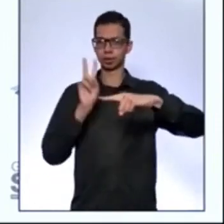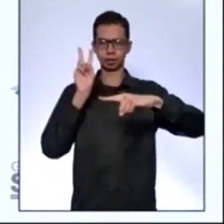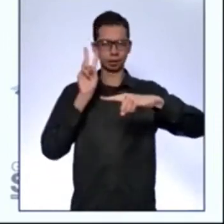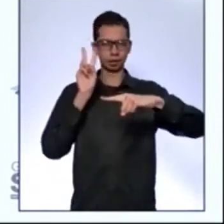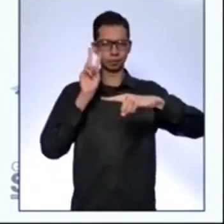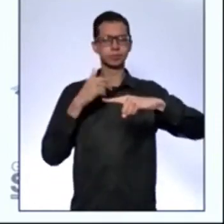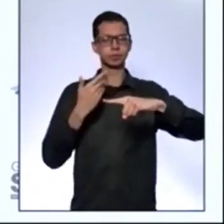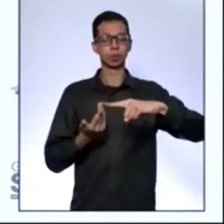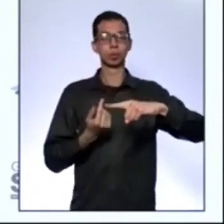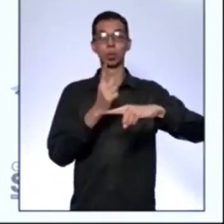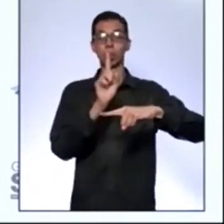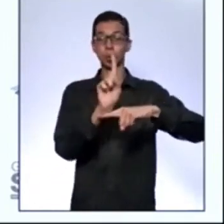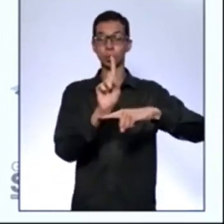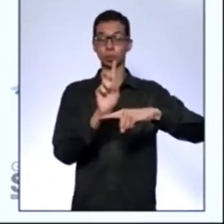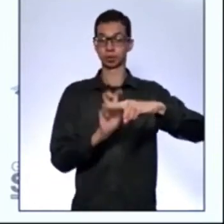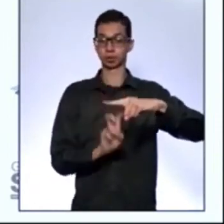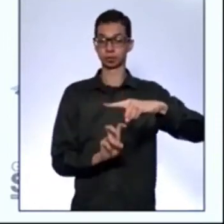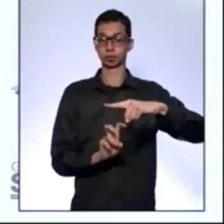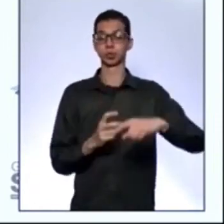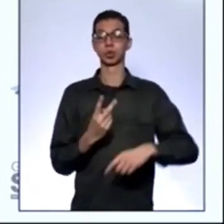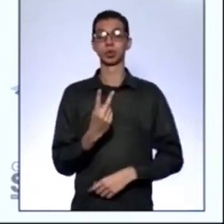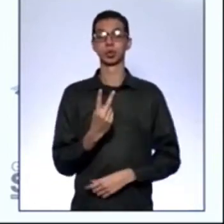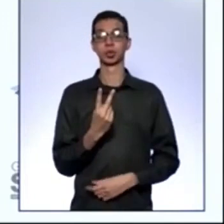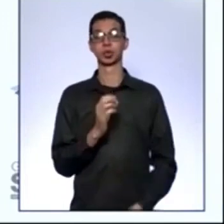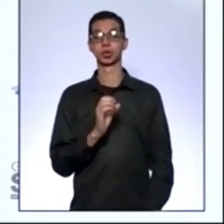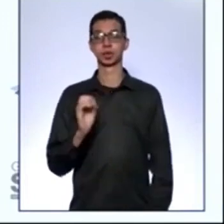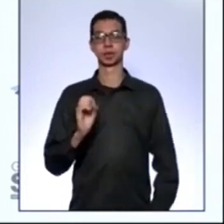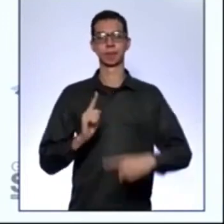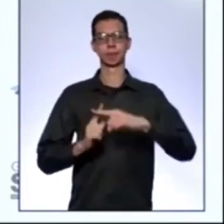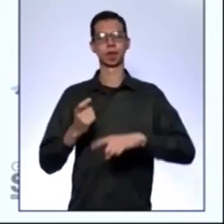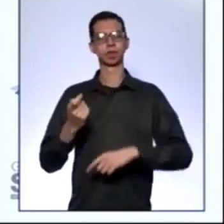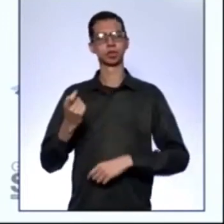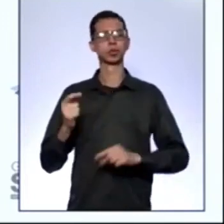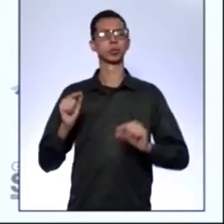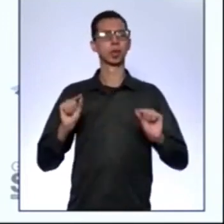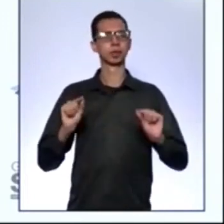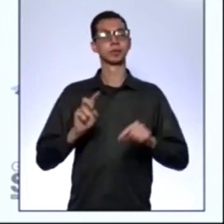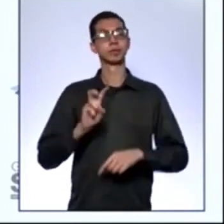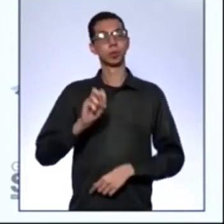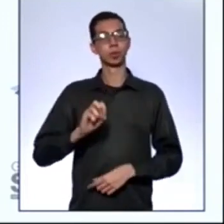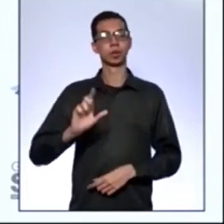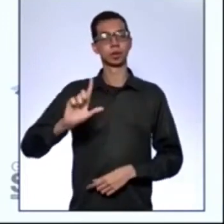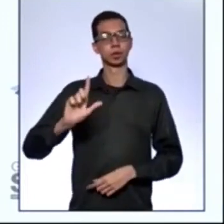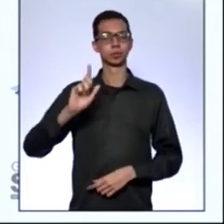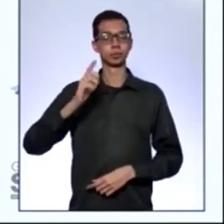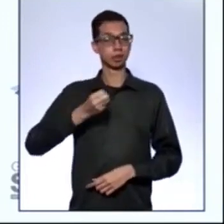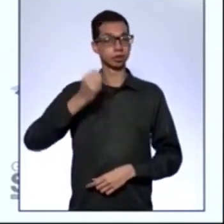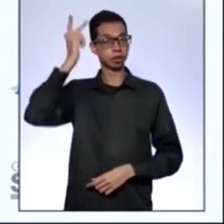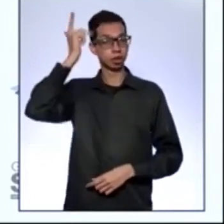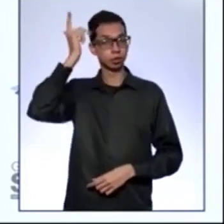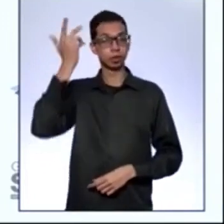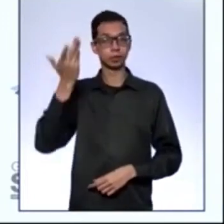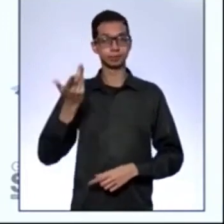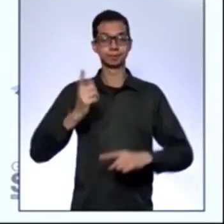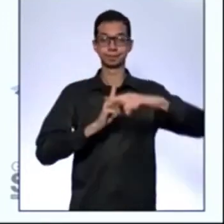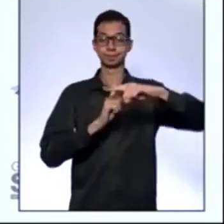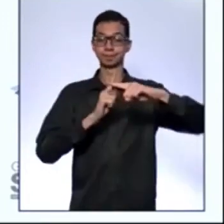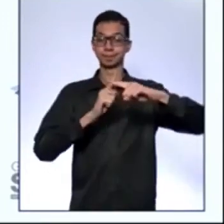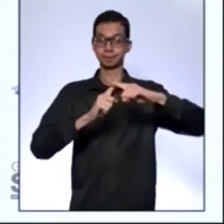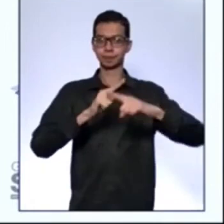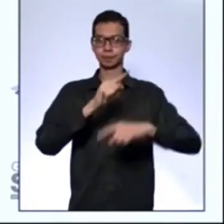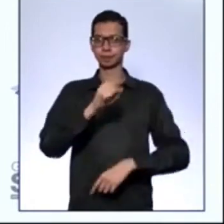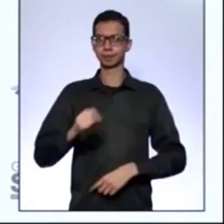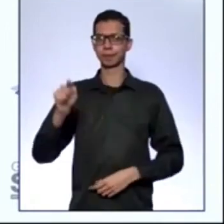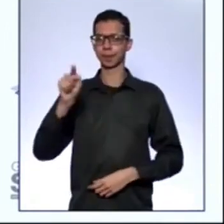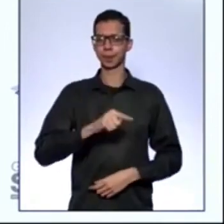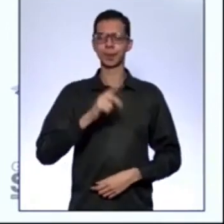quinto de 200 mais dias é lente natural 50 livros multiplica em cruz e aí vai dar né